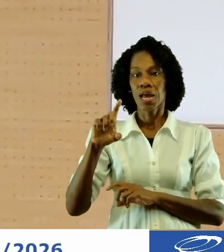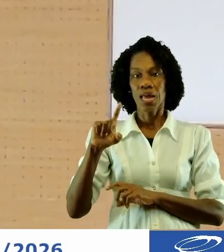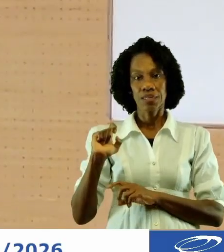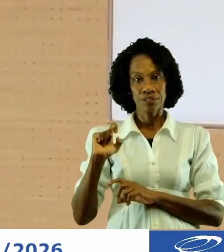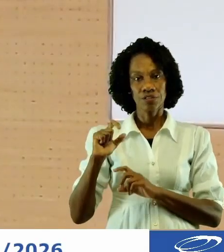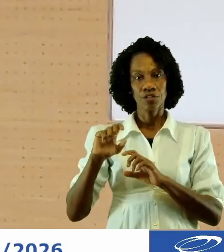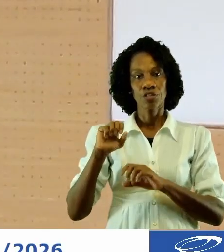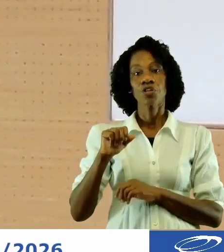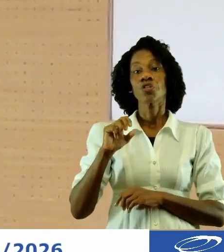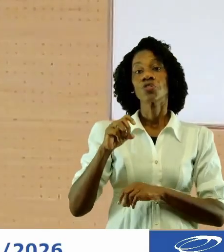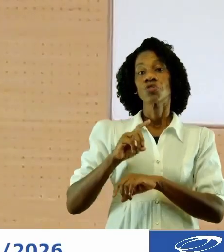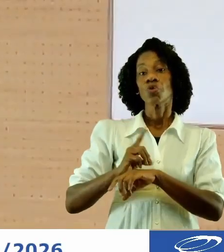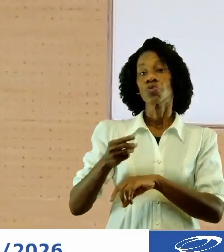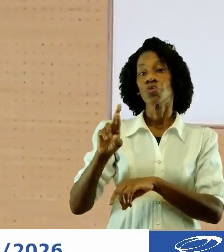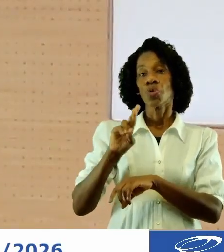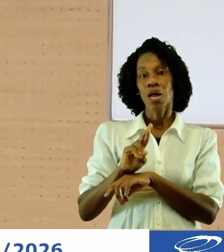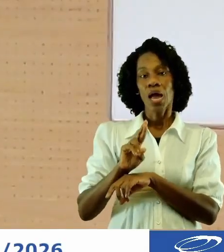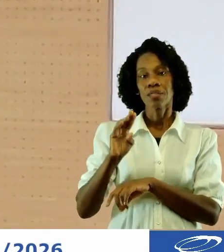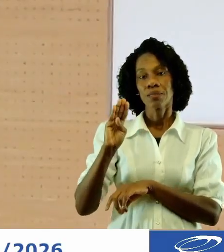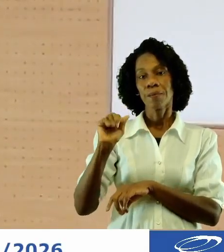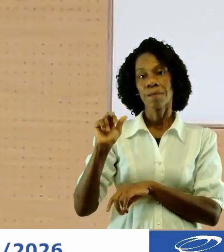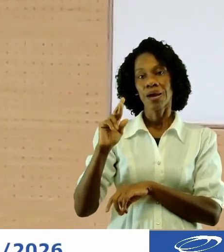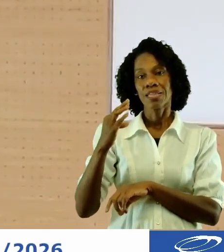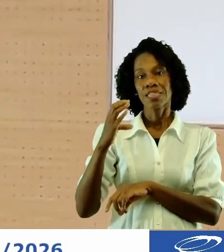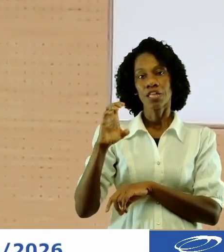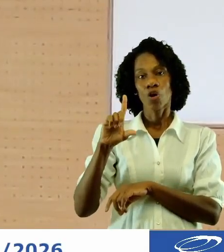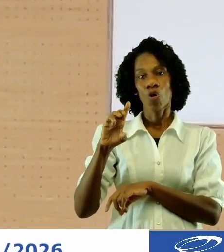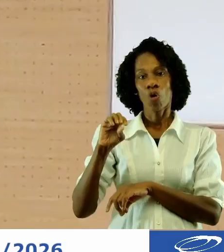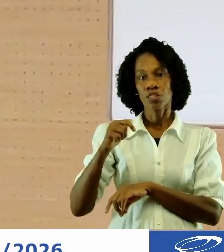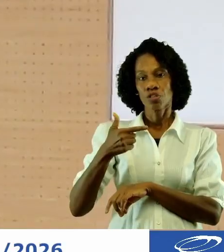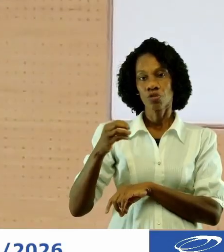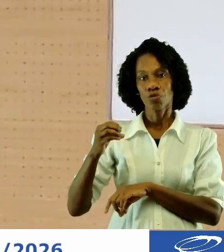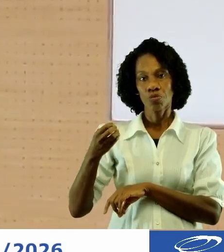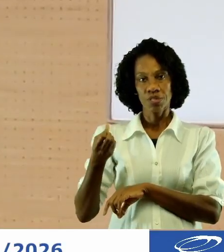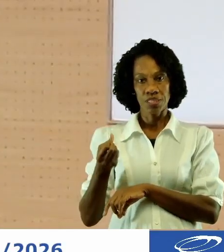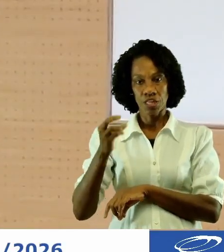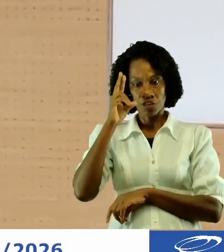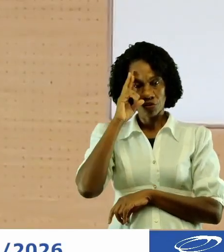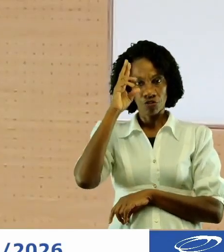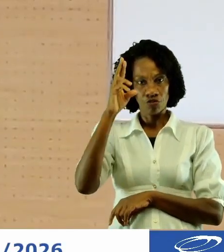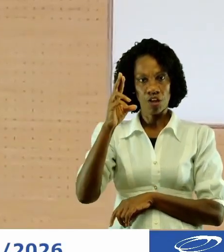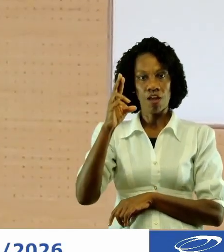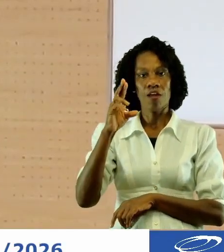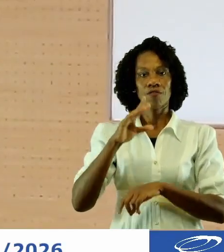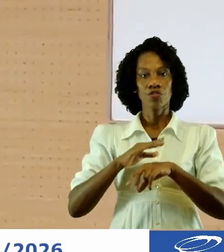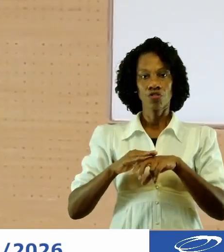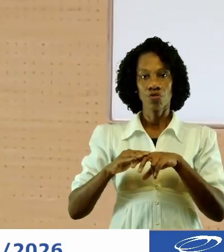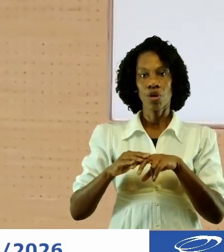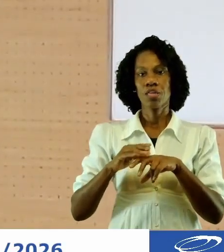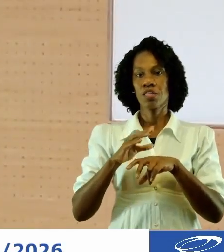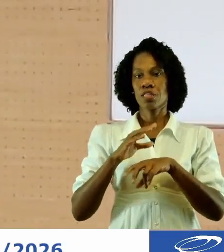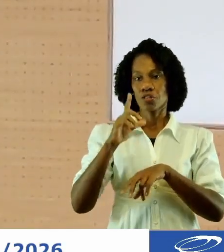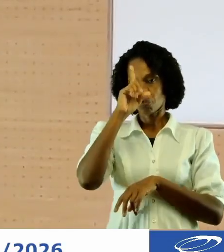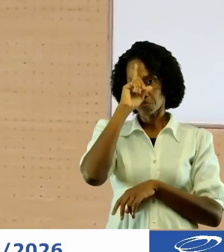tem doutorado pela Universidade de Barcelona em 2006, é chefe do Departamento de Doenças Infecciosas do Hospital Clínico de